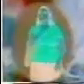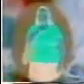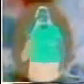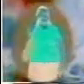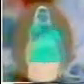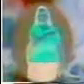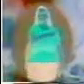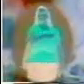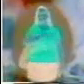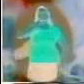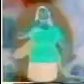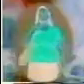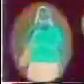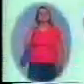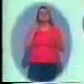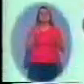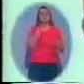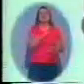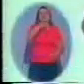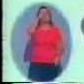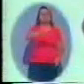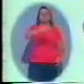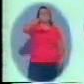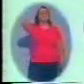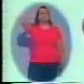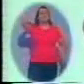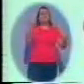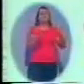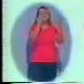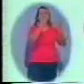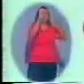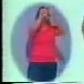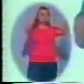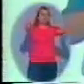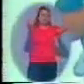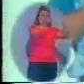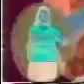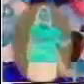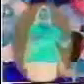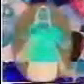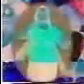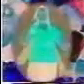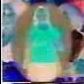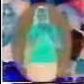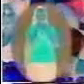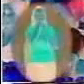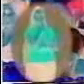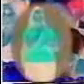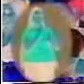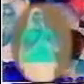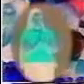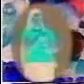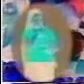manda descer fogo do céu lá e destruir aquele povo. O que é isso, rapaz? Seus boanerges, filhos do